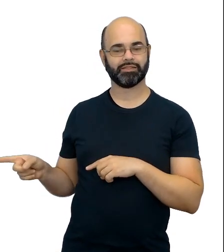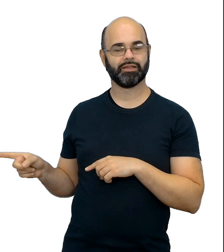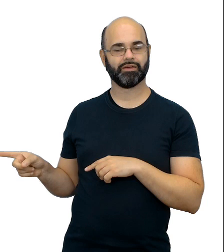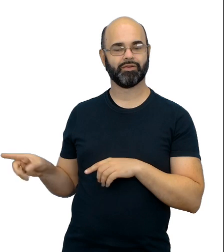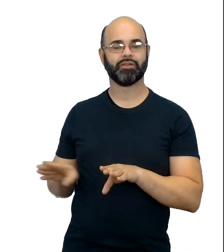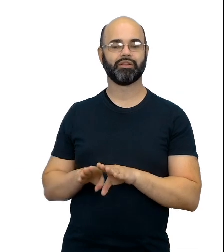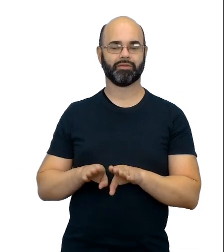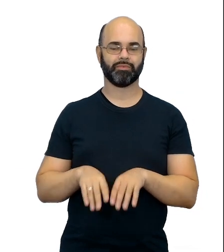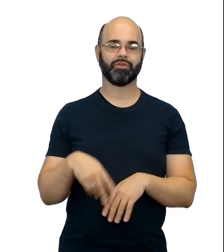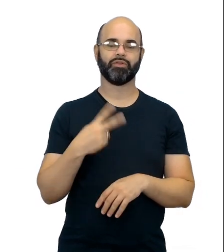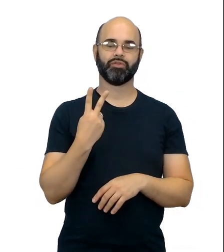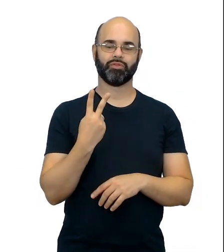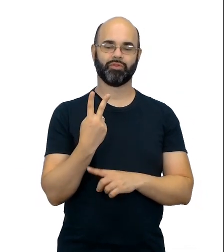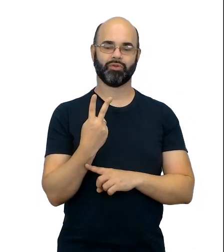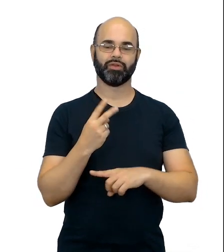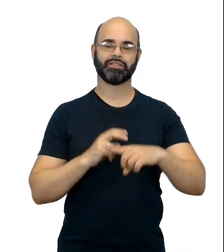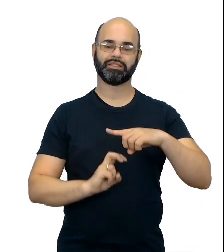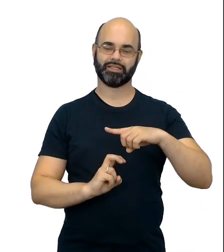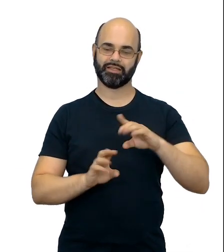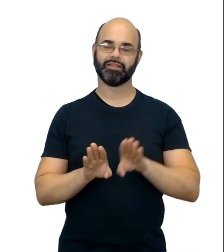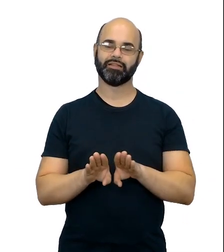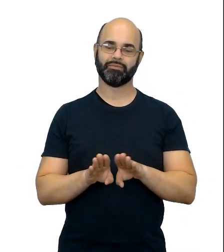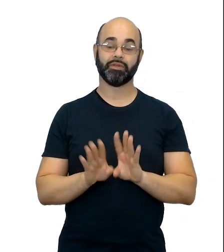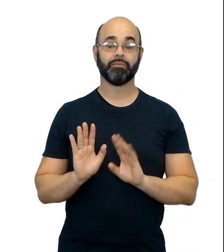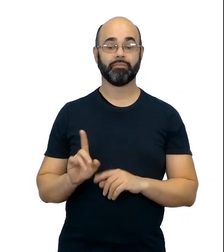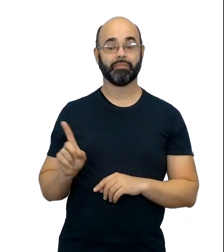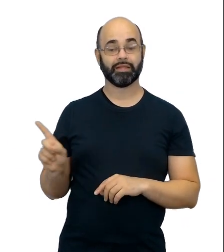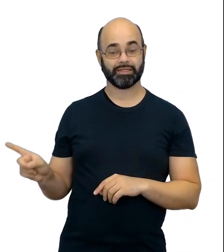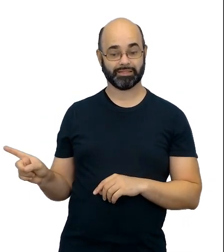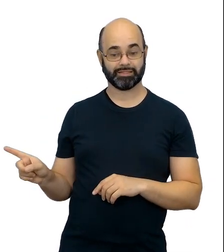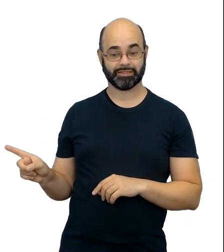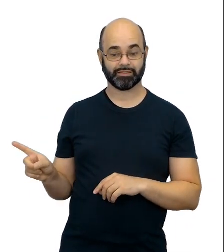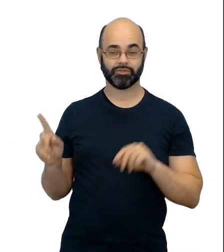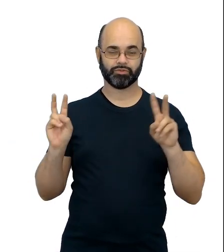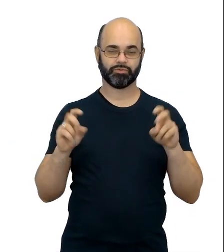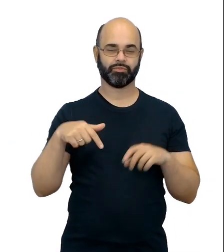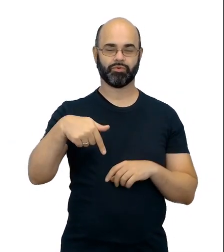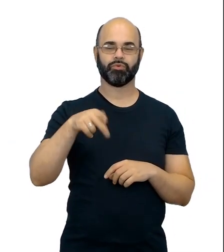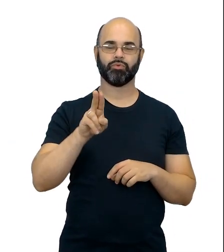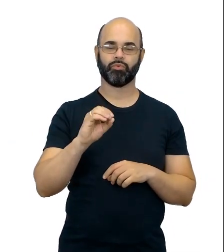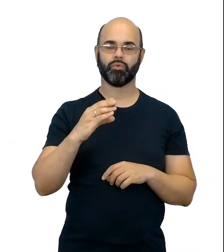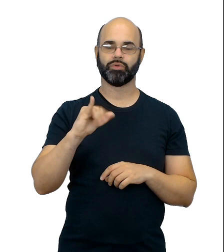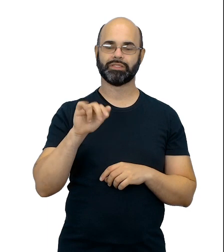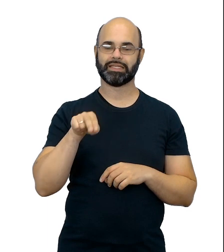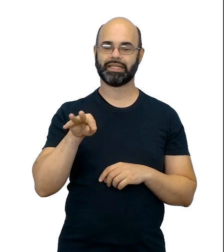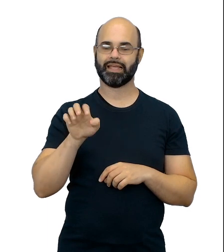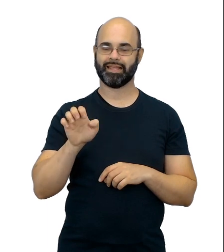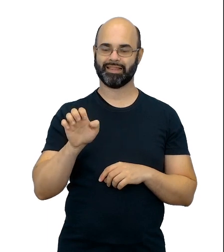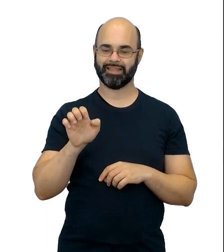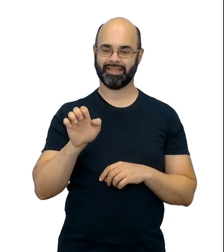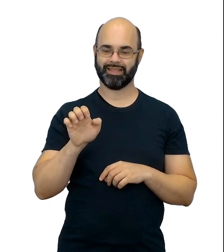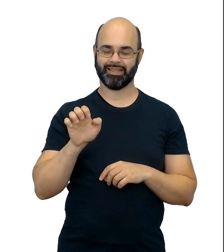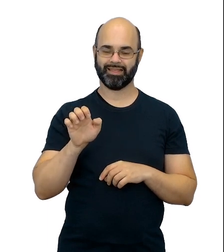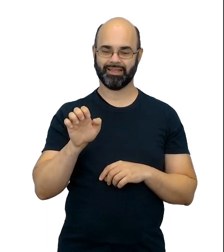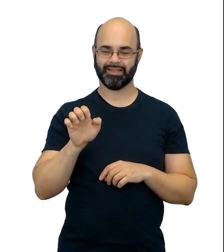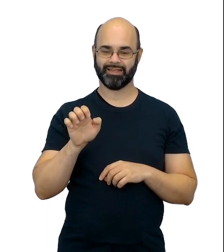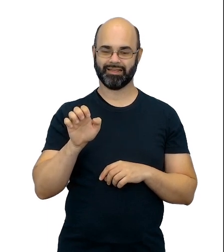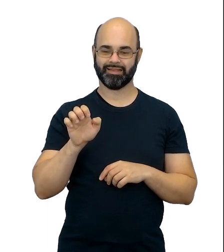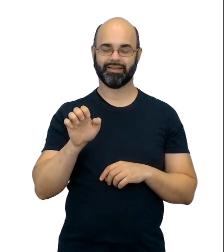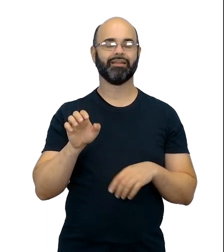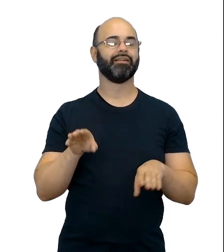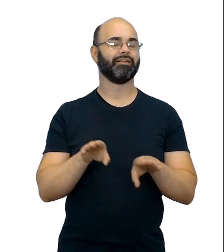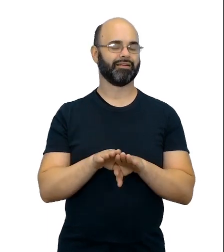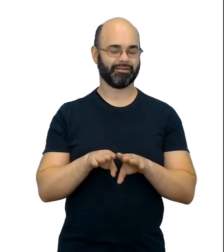2/5, quando eu trabalhei em parte todo. Aqui, quando eu falo dessa ideia de quociente, lá nos 5/3, também está trabalhando